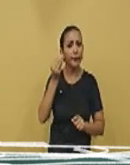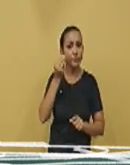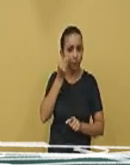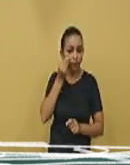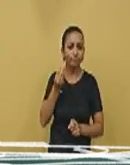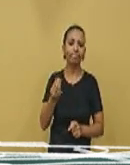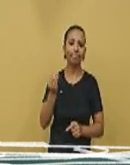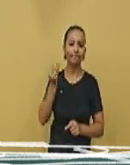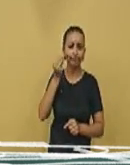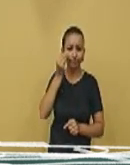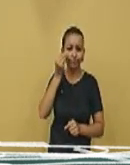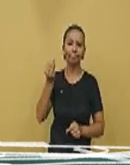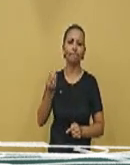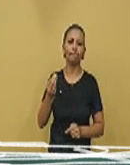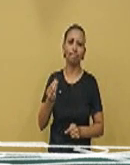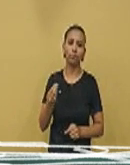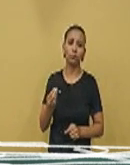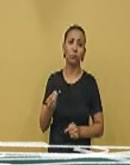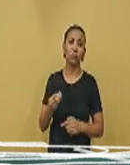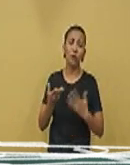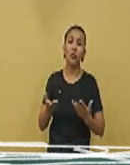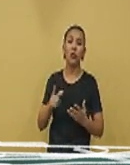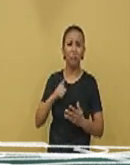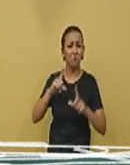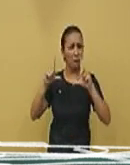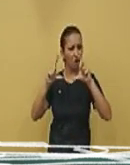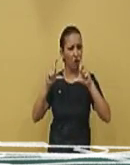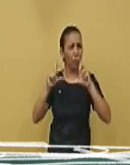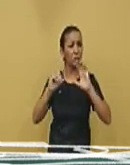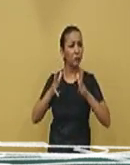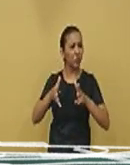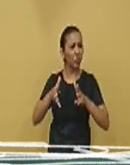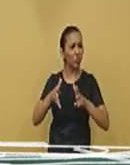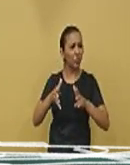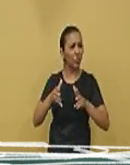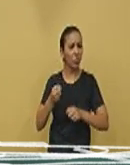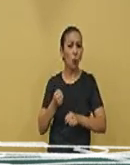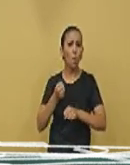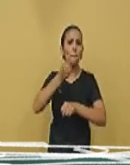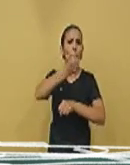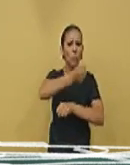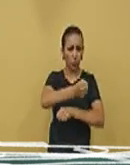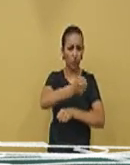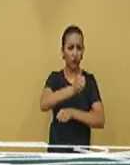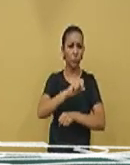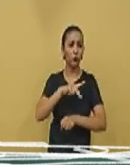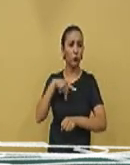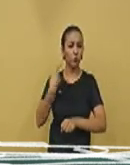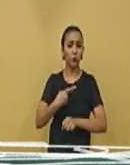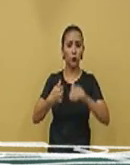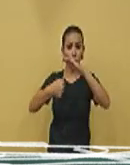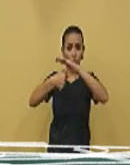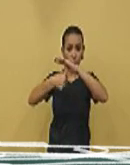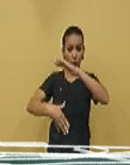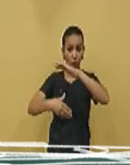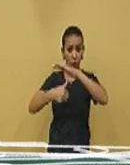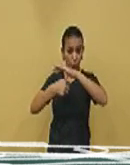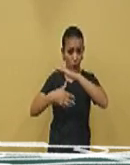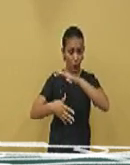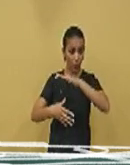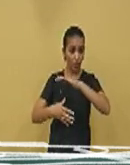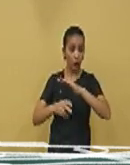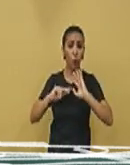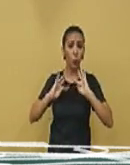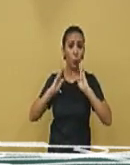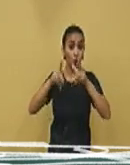gente tenta e vê que não funcionou. Tanto que saiu uma foto da posse dos nossos pró-reitores, de todos os